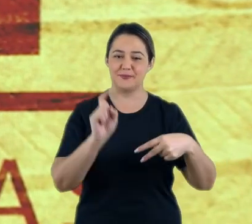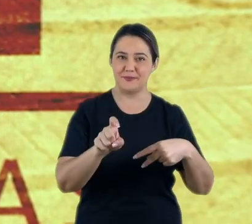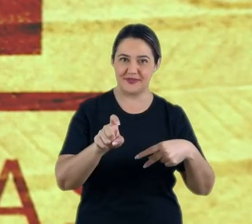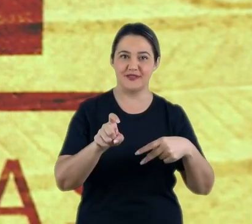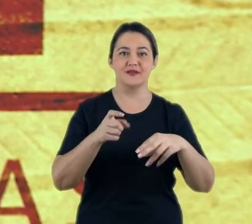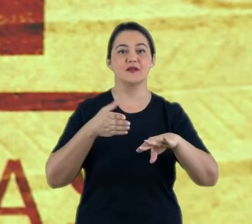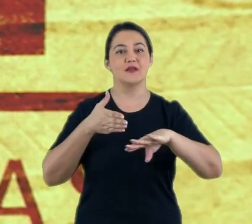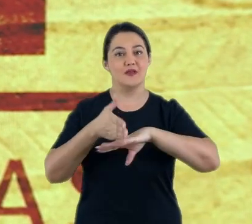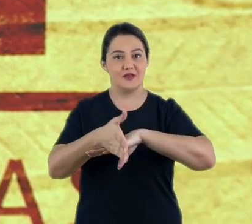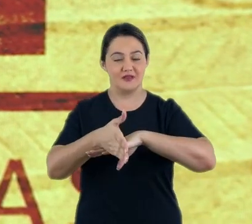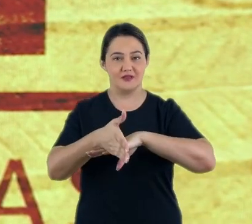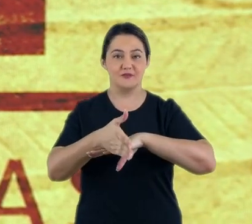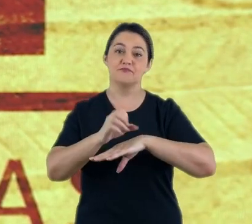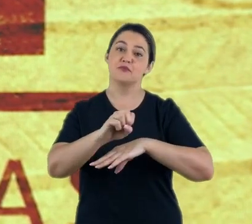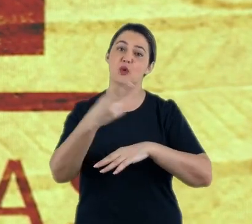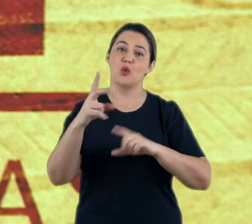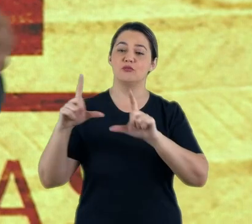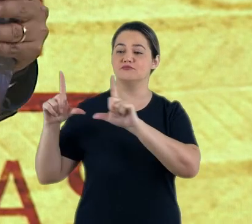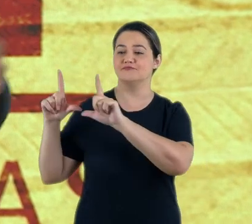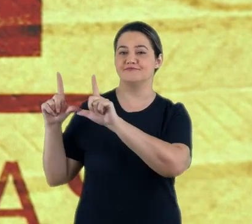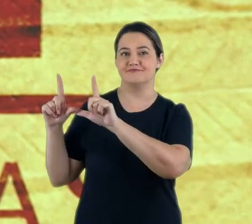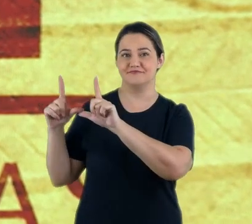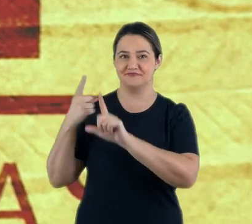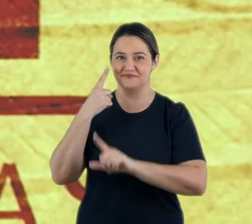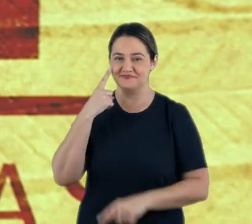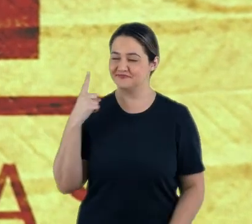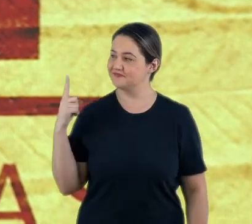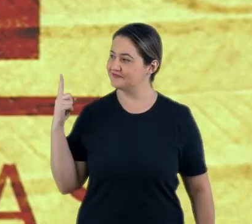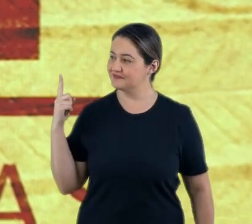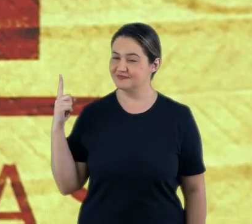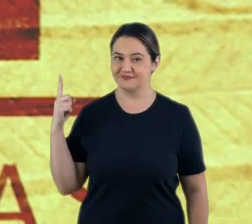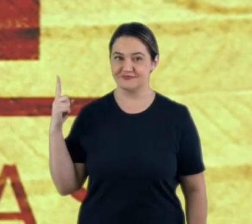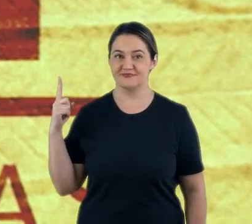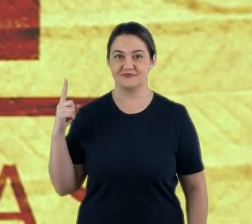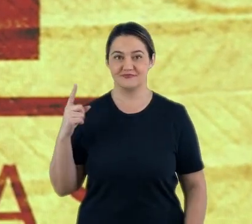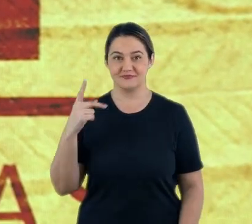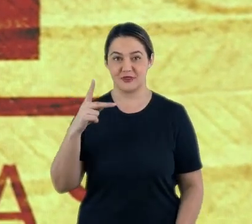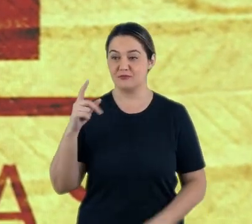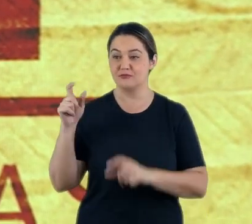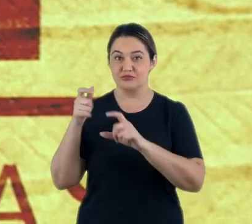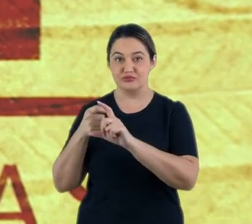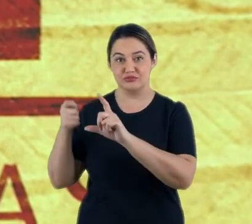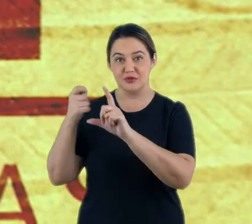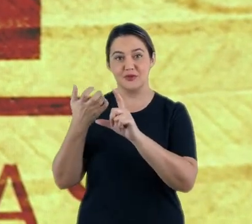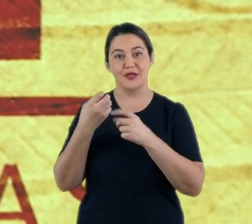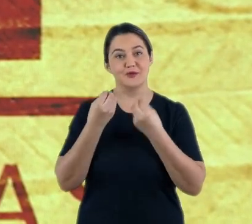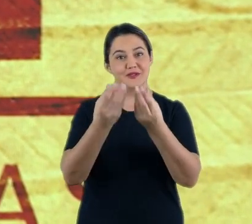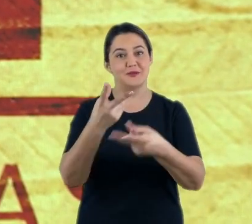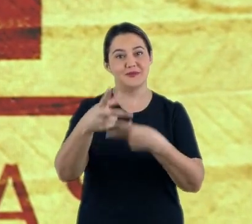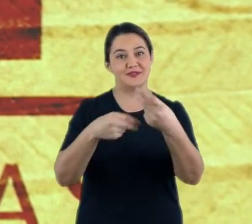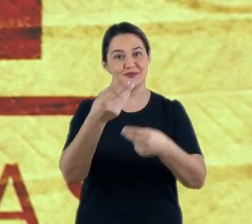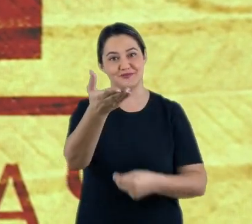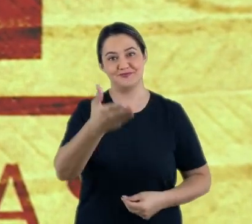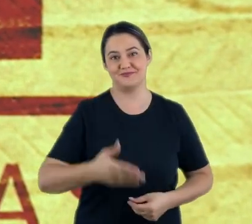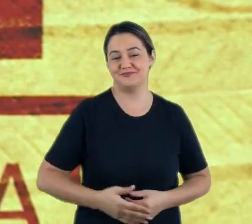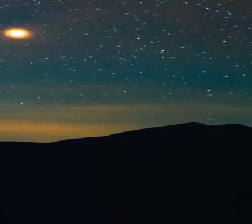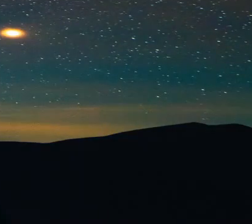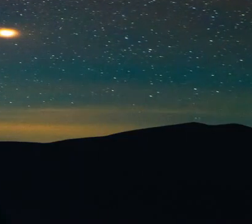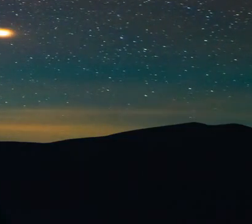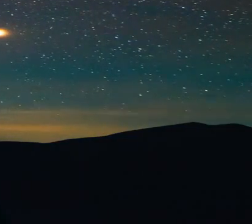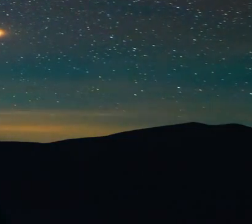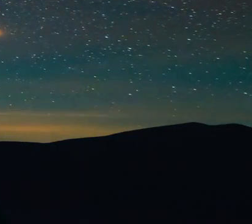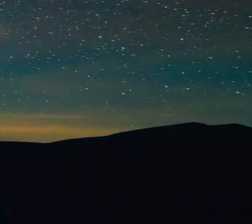site biblia.com.br ou através do QR Code que aparece aí na sua tela. Eu quero mandar esse presentinho para